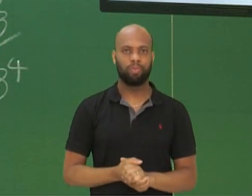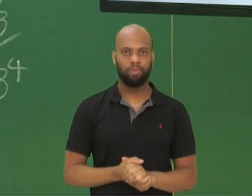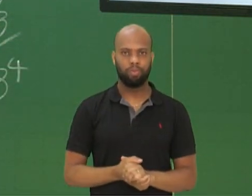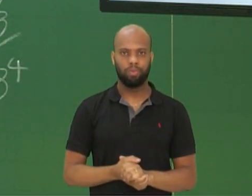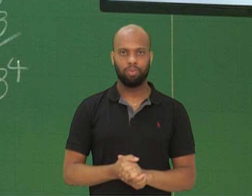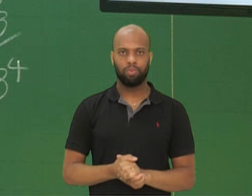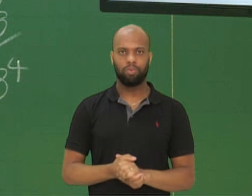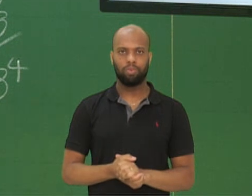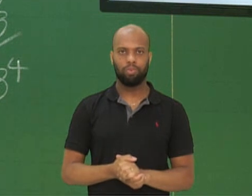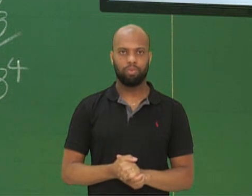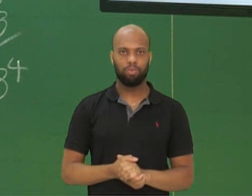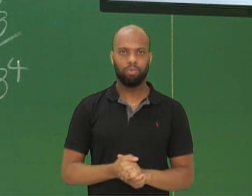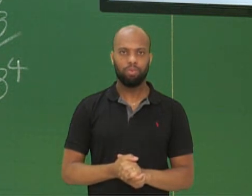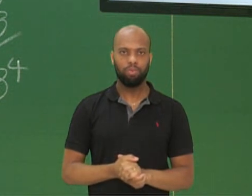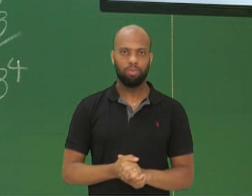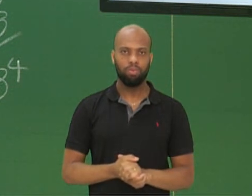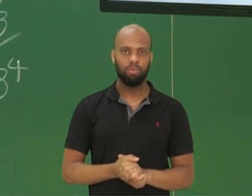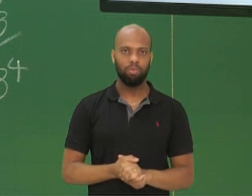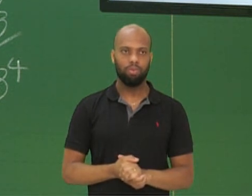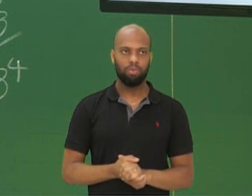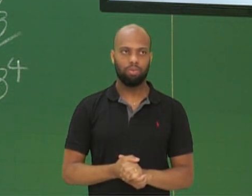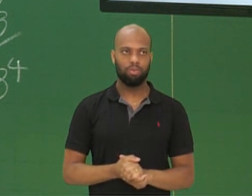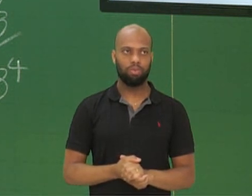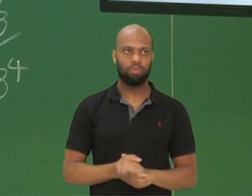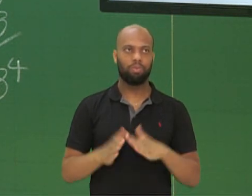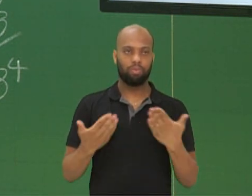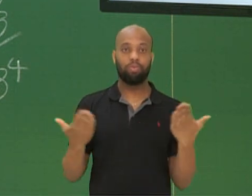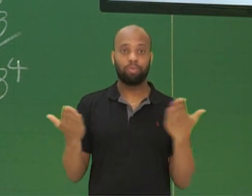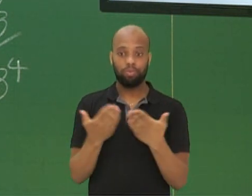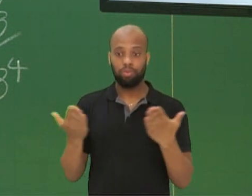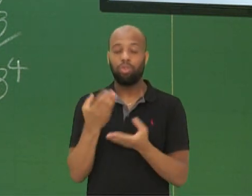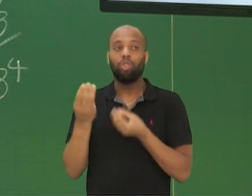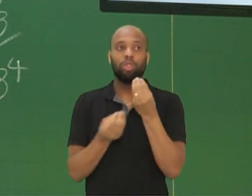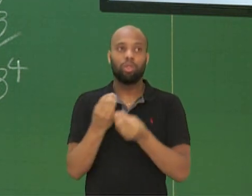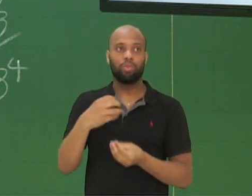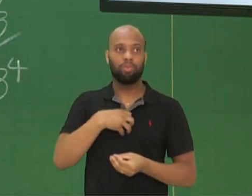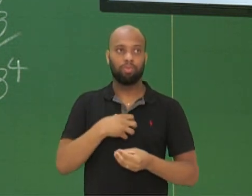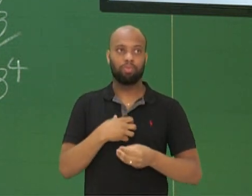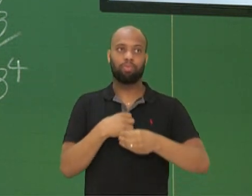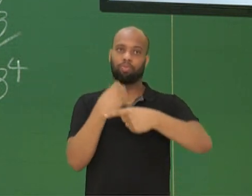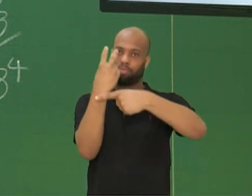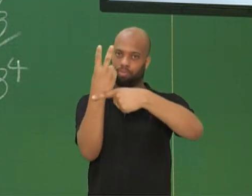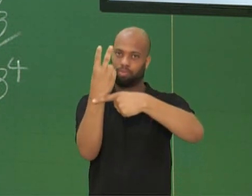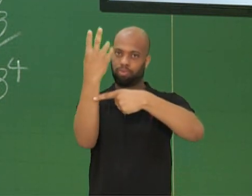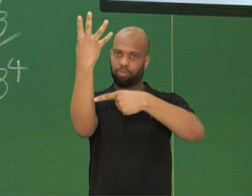pode escrever a fração 2 terços